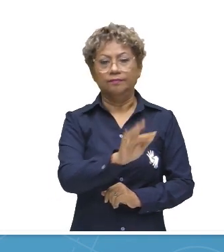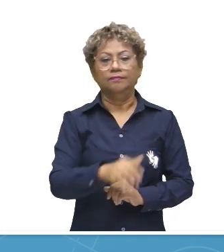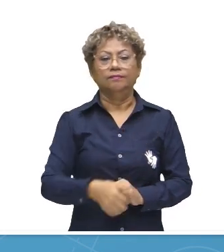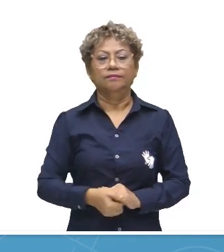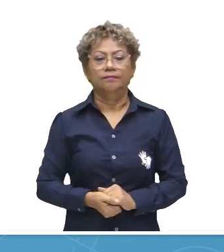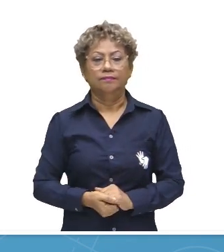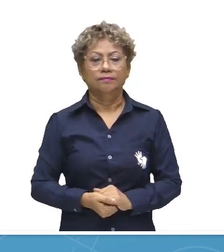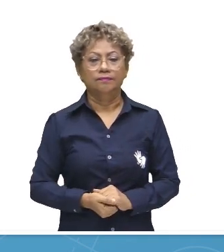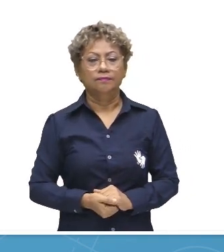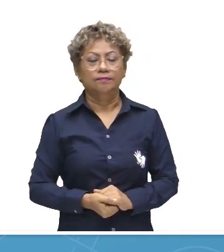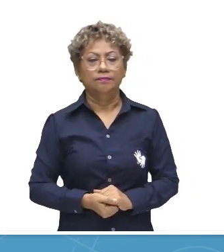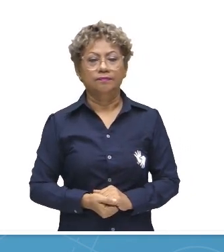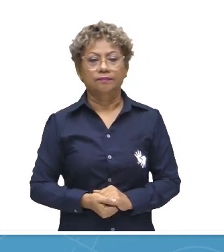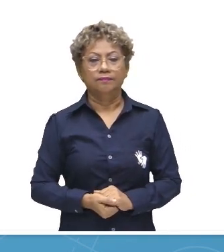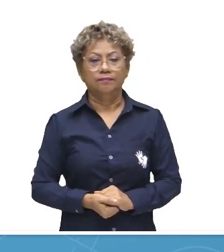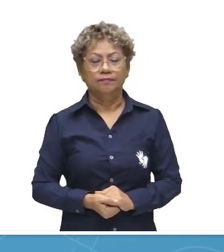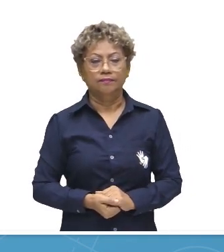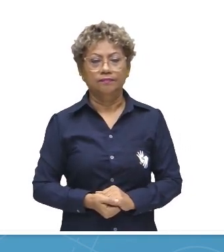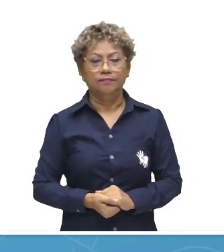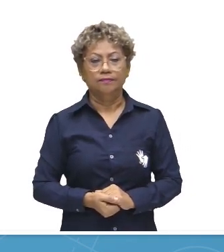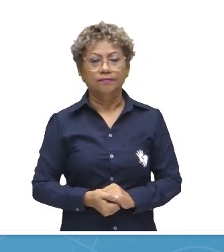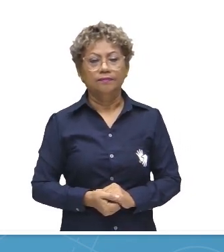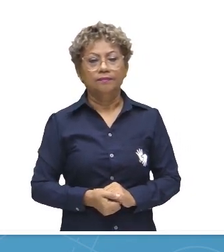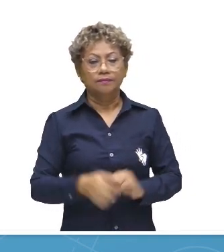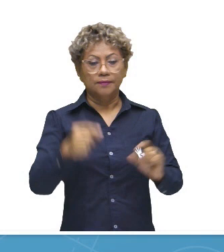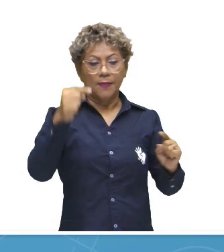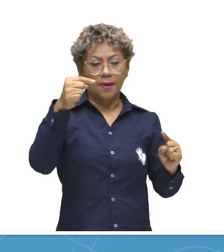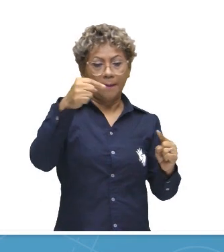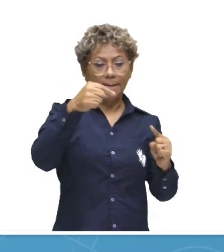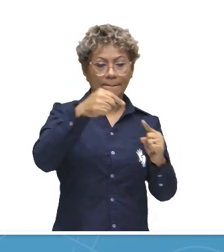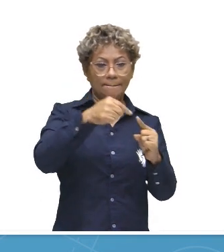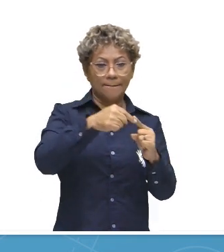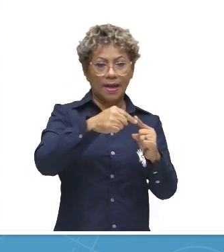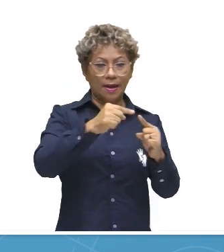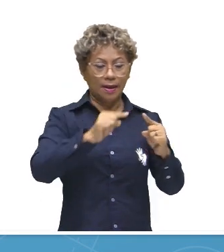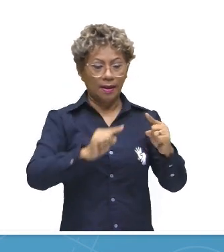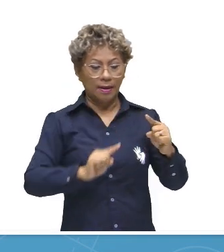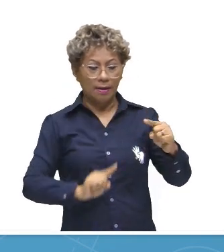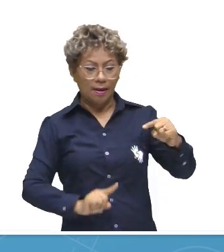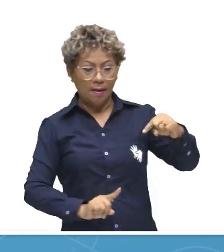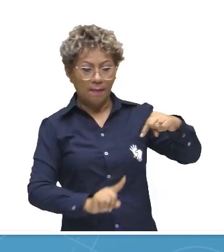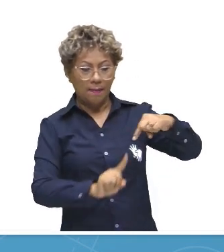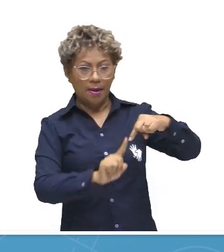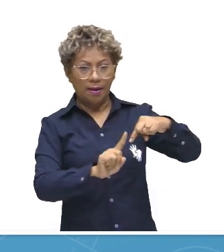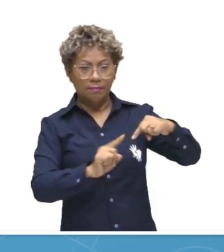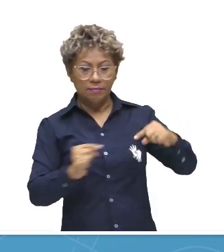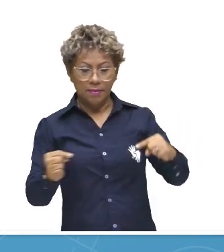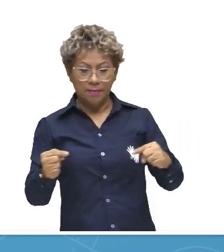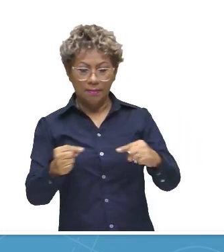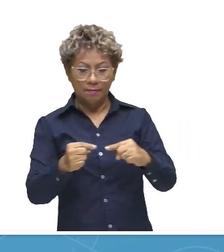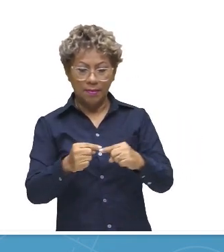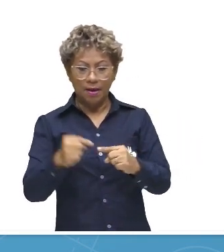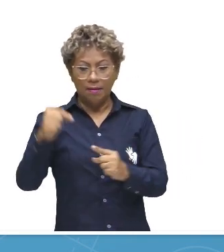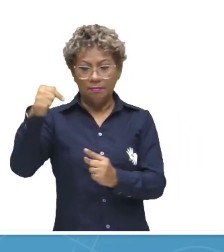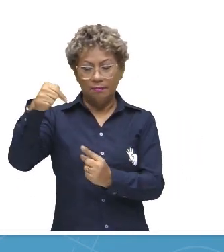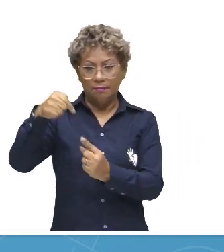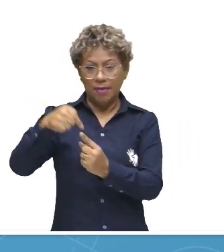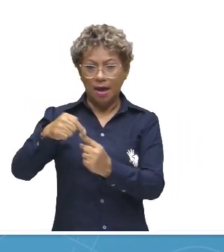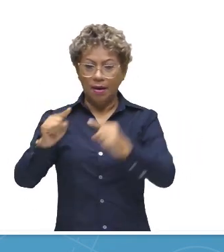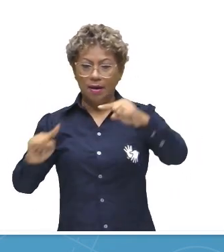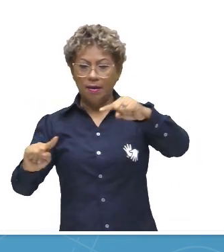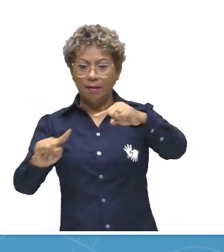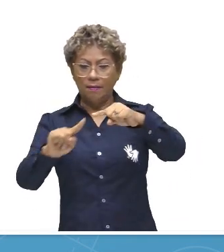F, né? Sempre sendo representados por